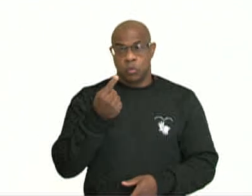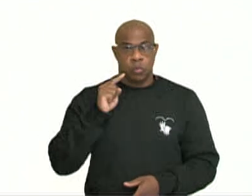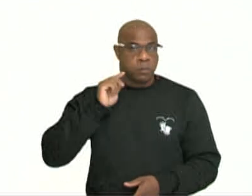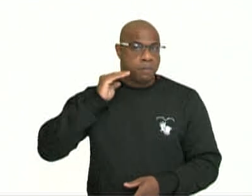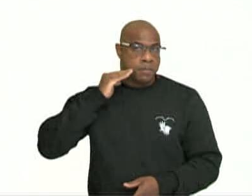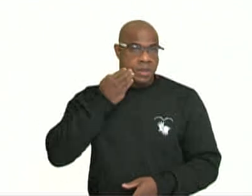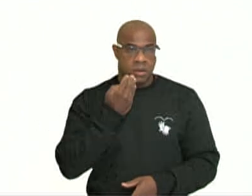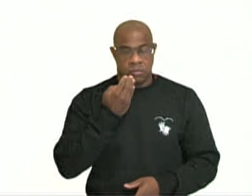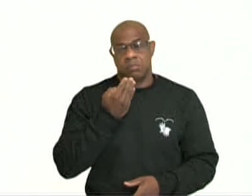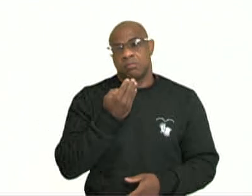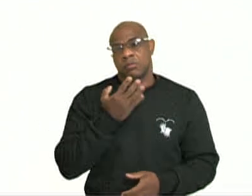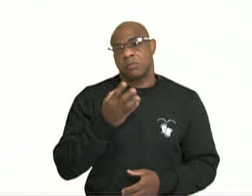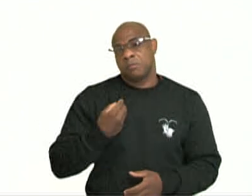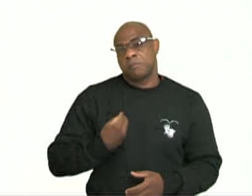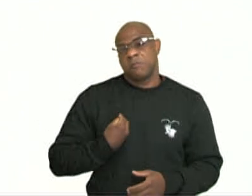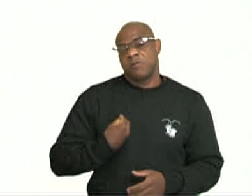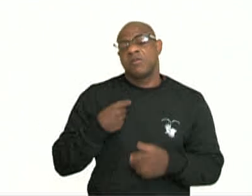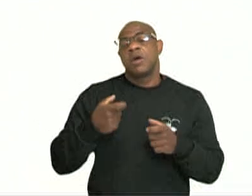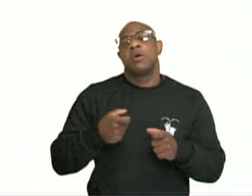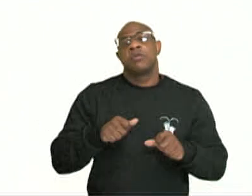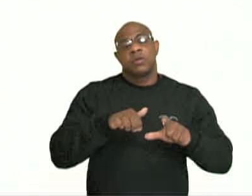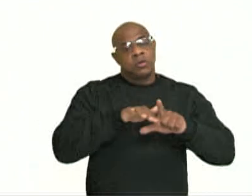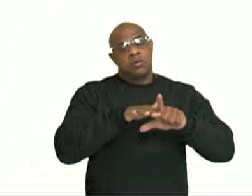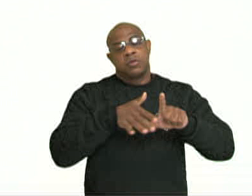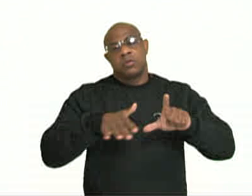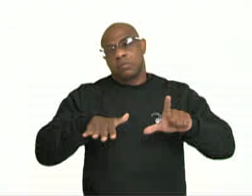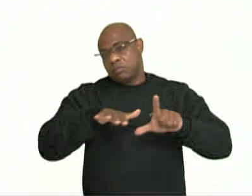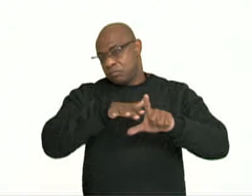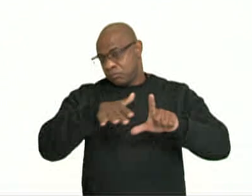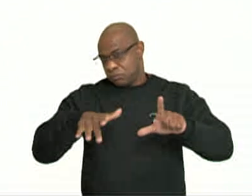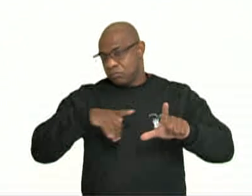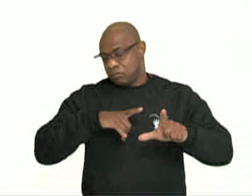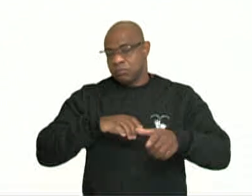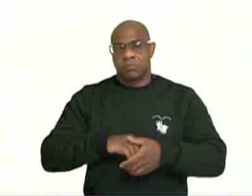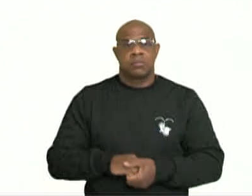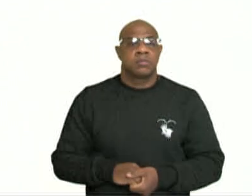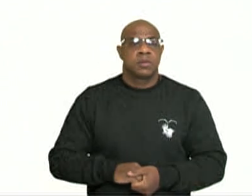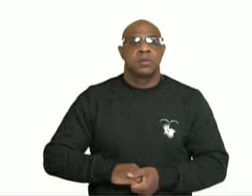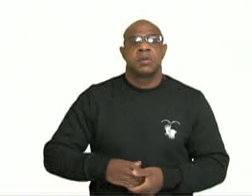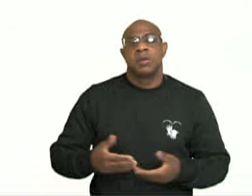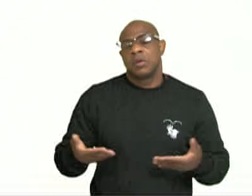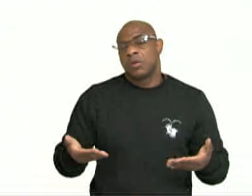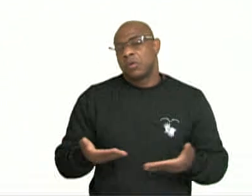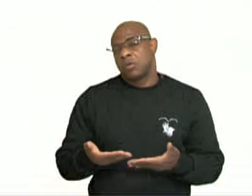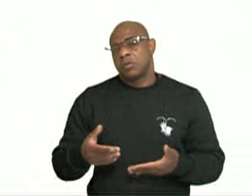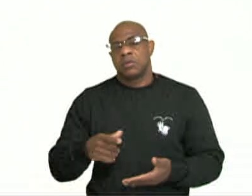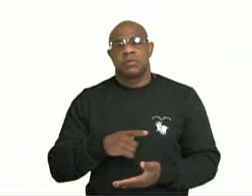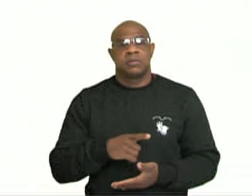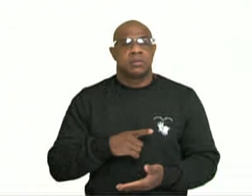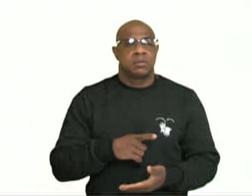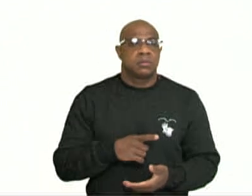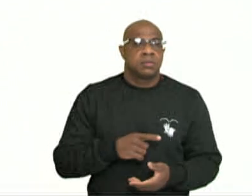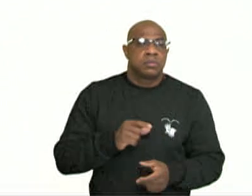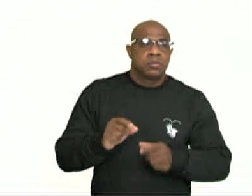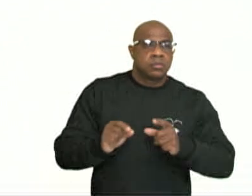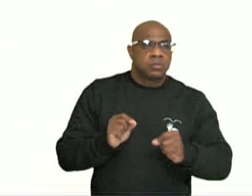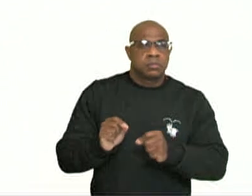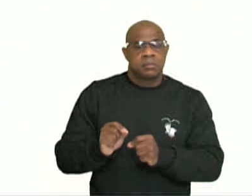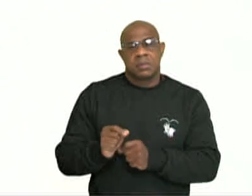então acredita-se que atualmente tem cerca de 817 mil almas que pelo menos se identificam